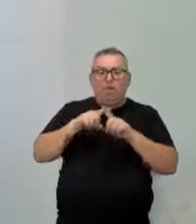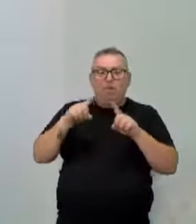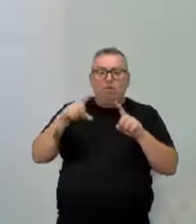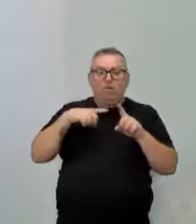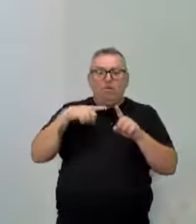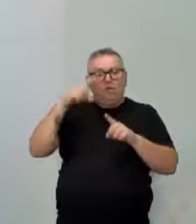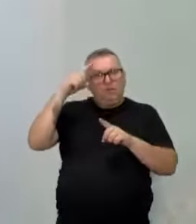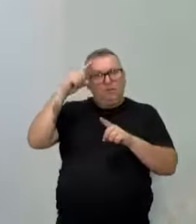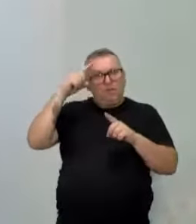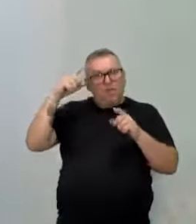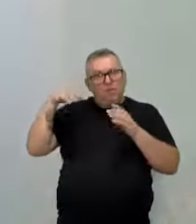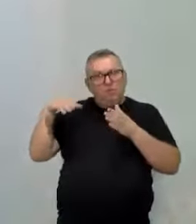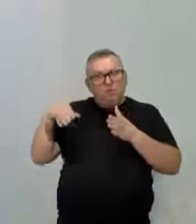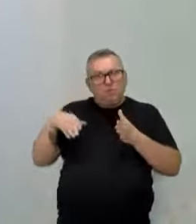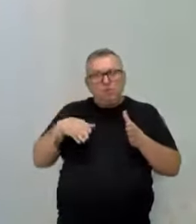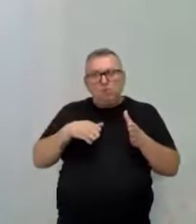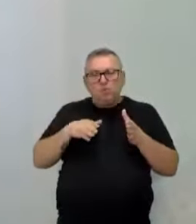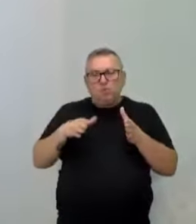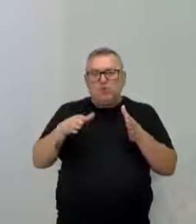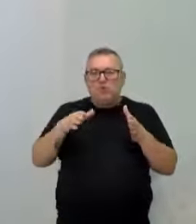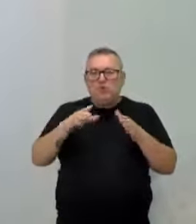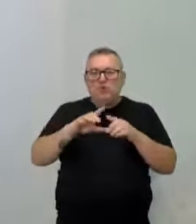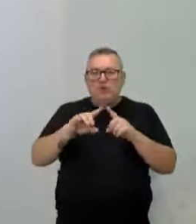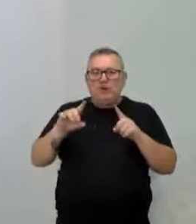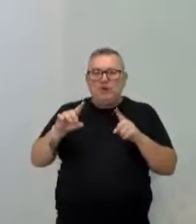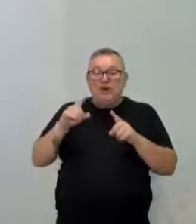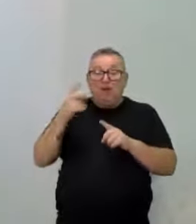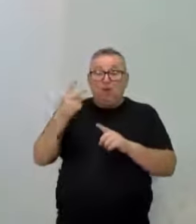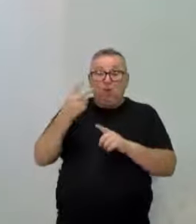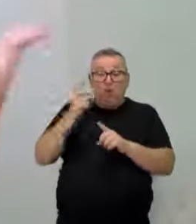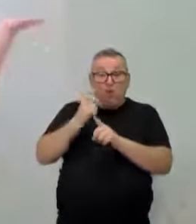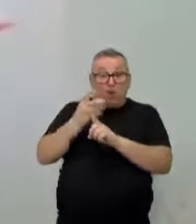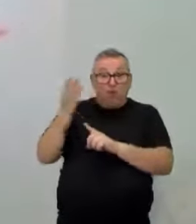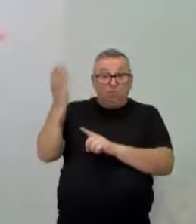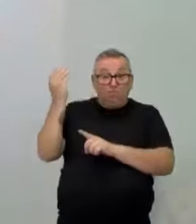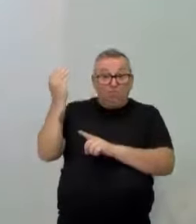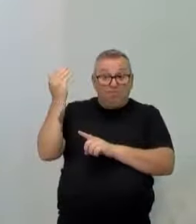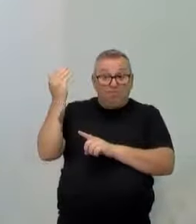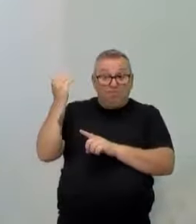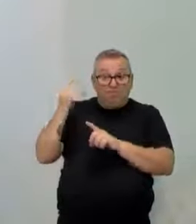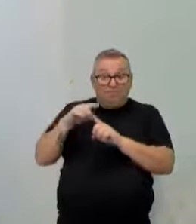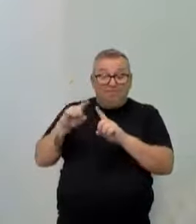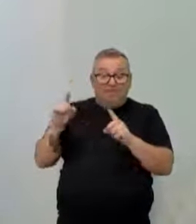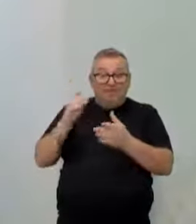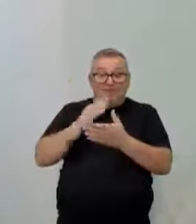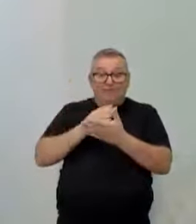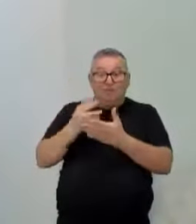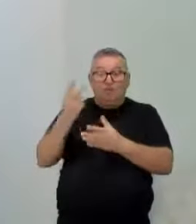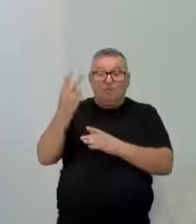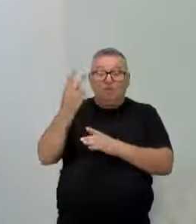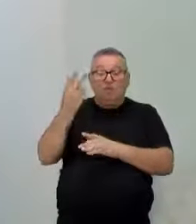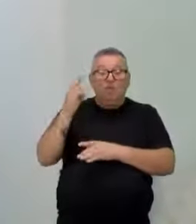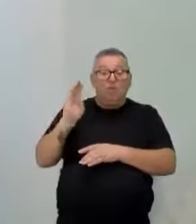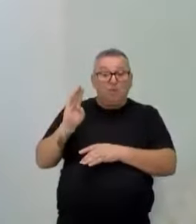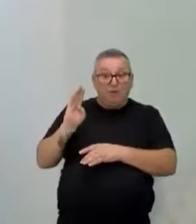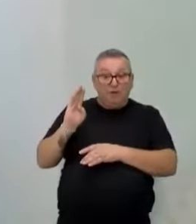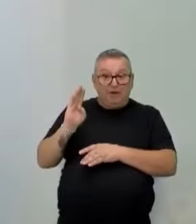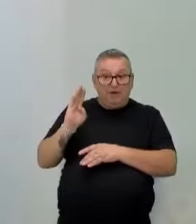gente fez. Foram apenas 2 encontros passados, mas a gente começou no segundo bimestre.